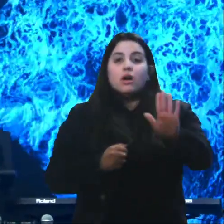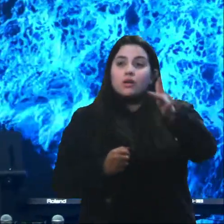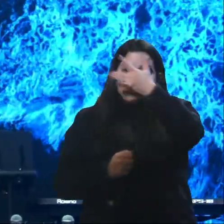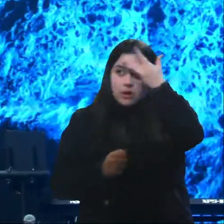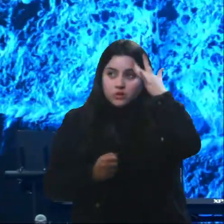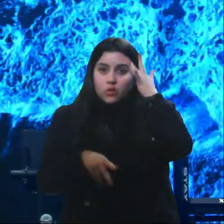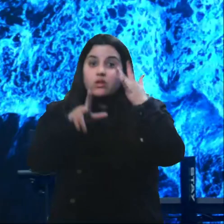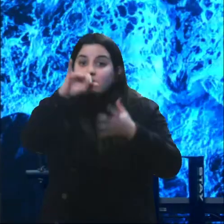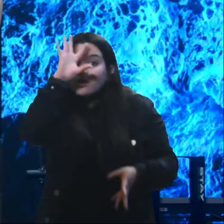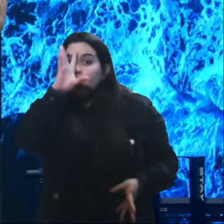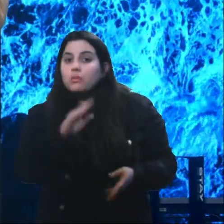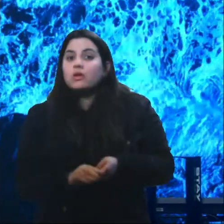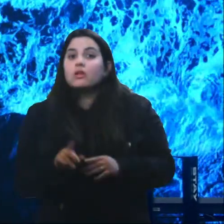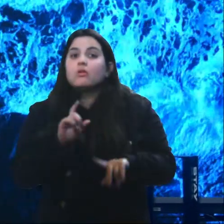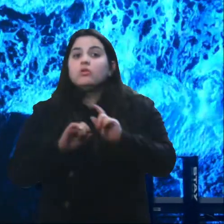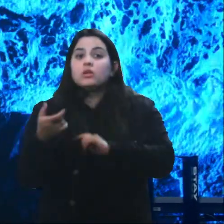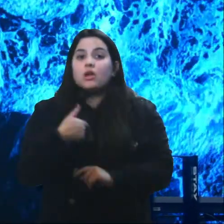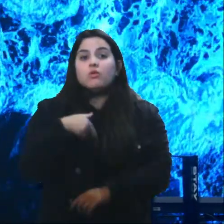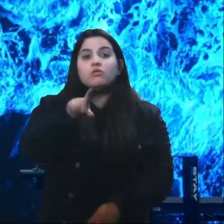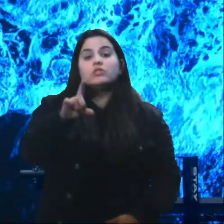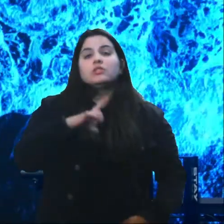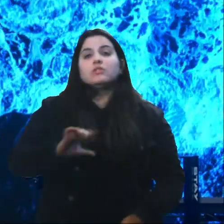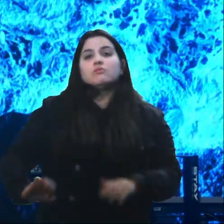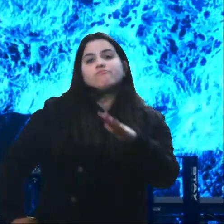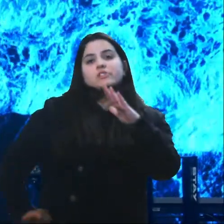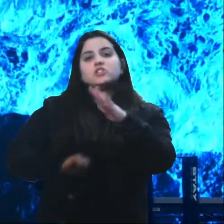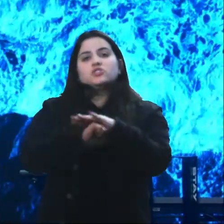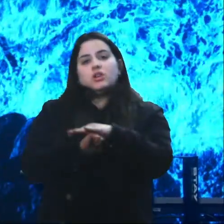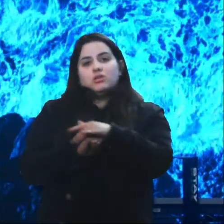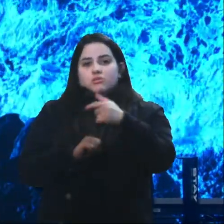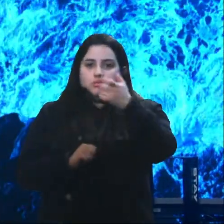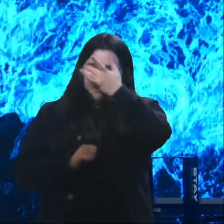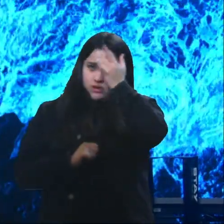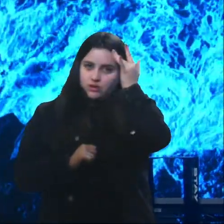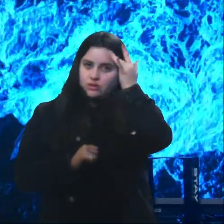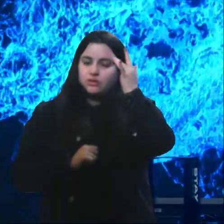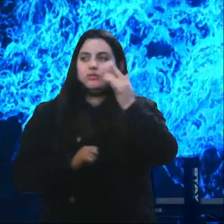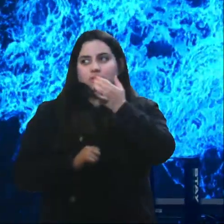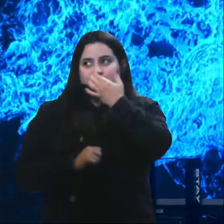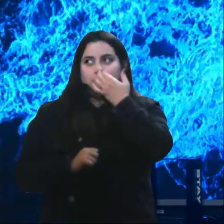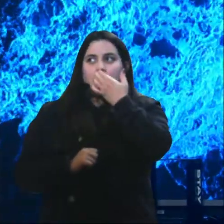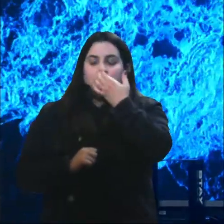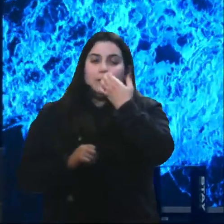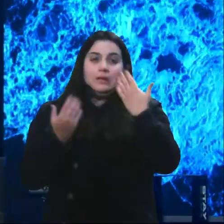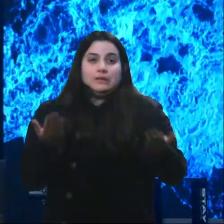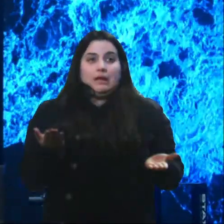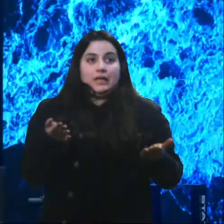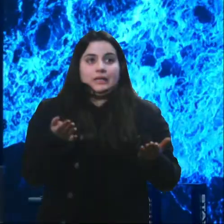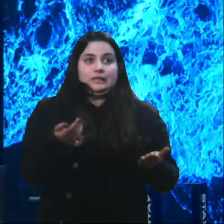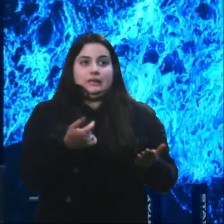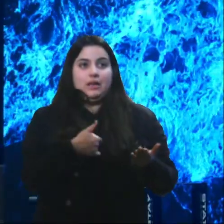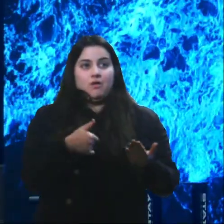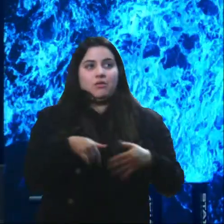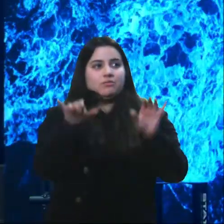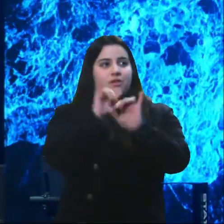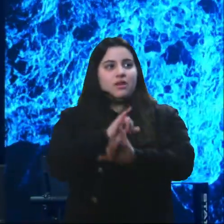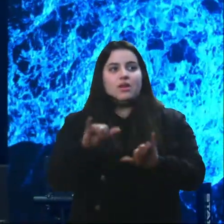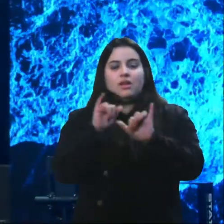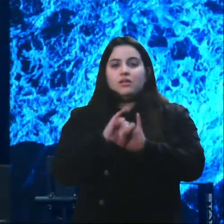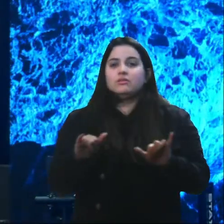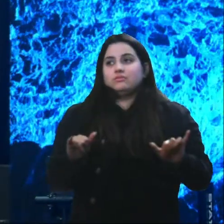eu e você estivermos cheios da presença de Deus, e aí a nossa mensagem não vai passar